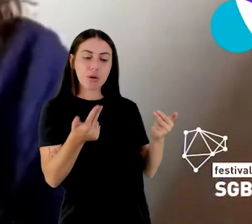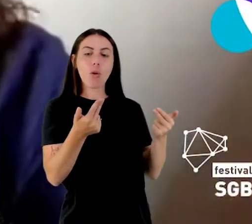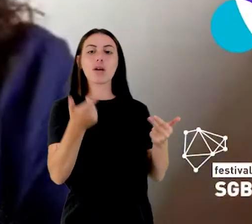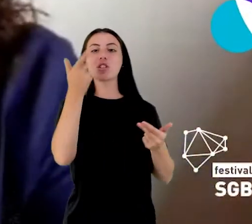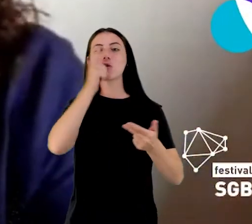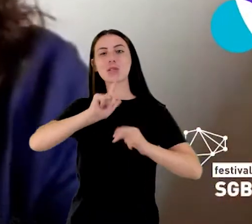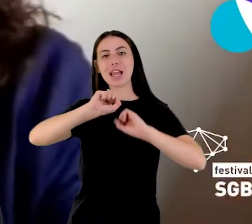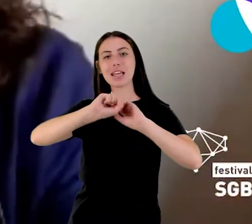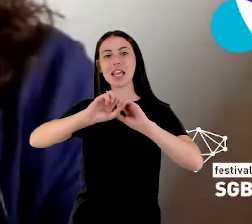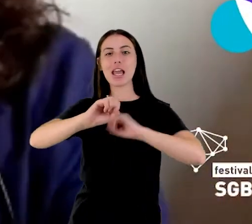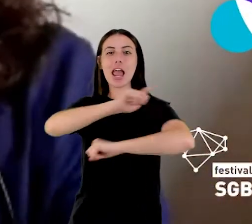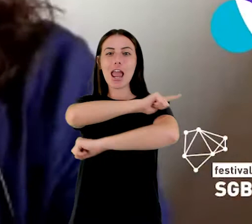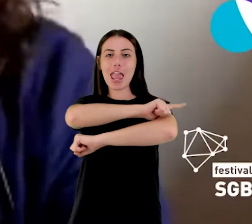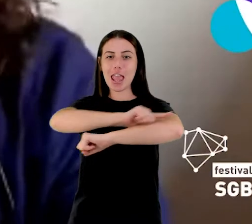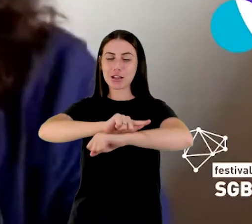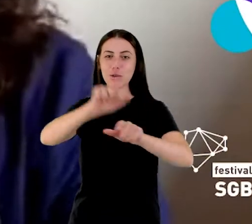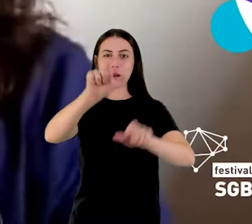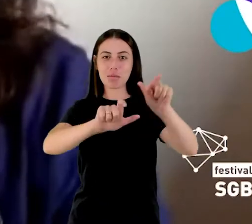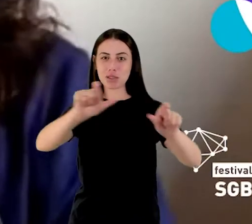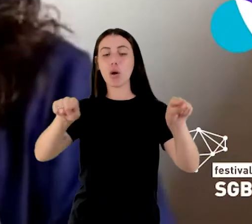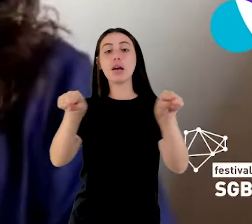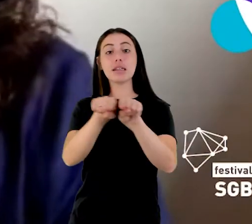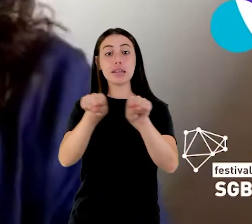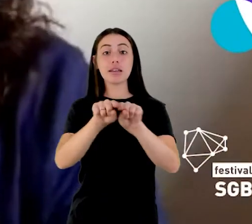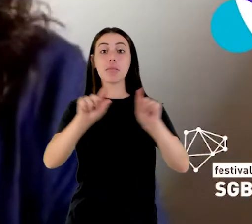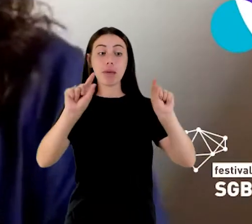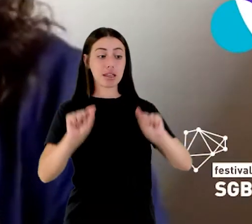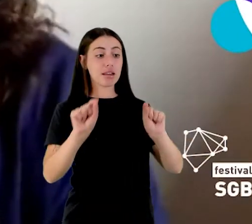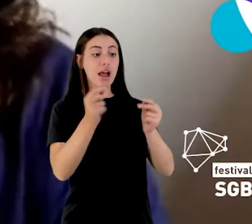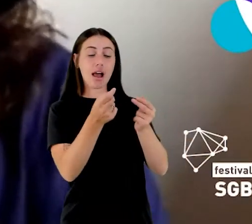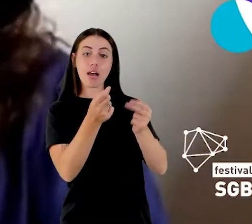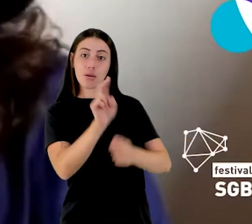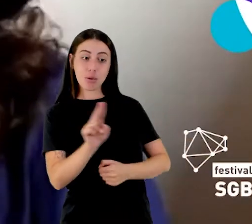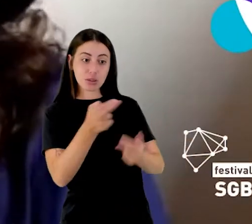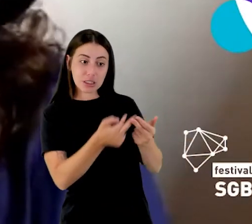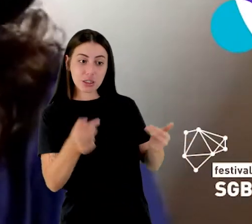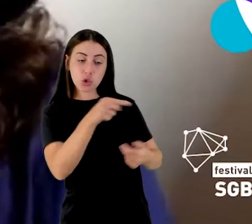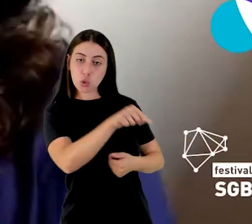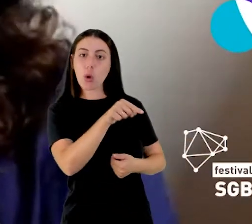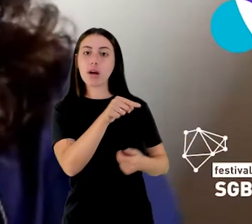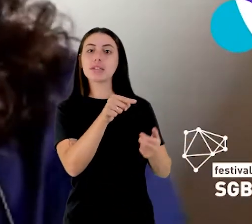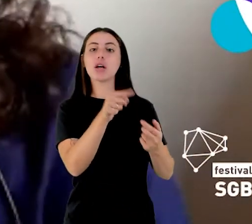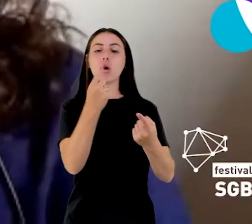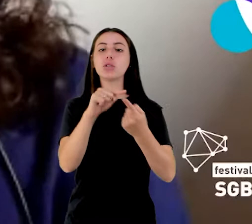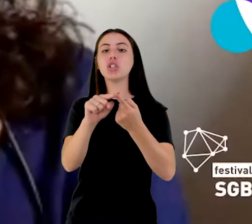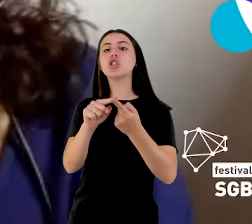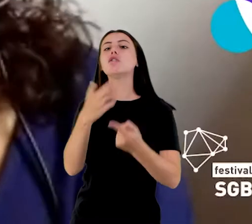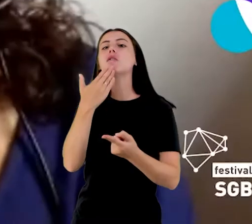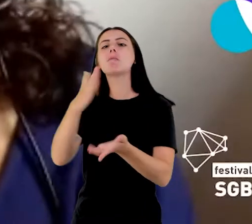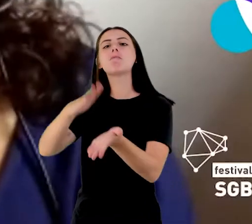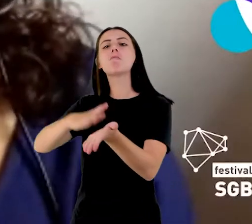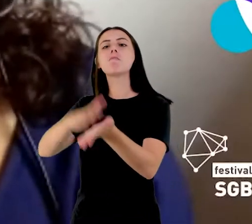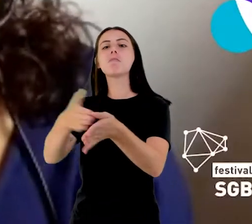O racismo estrutural, a vocação natural para ser um dispositivo a serviço da educação, e que o filme